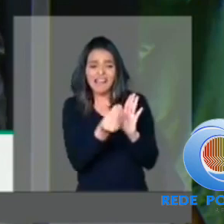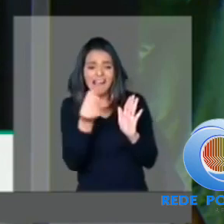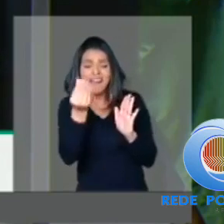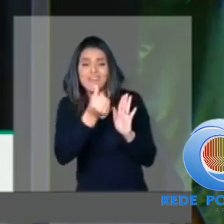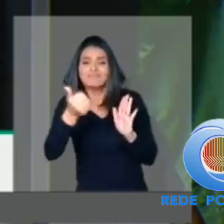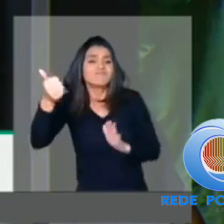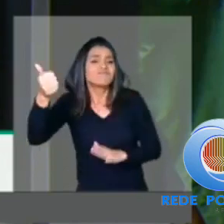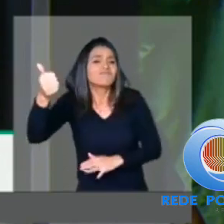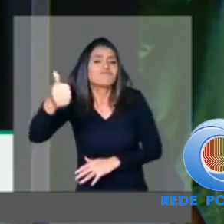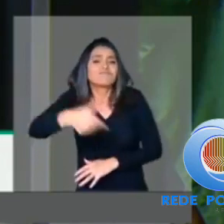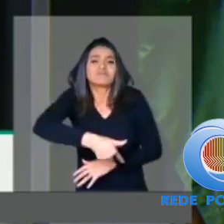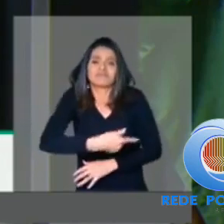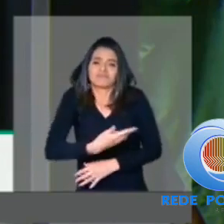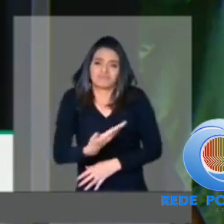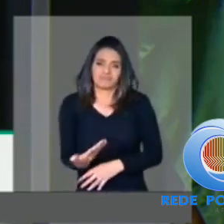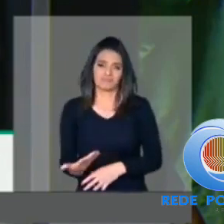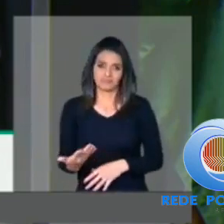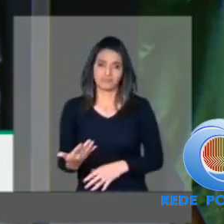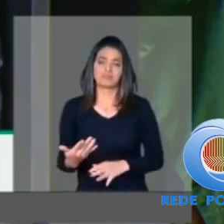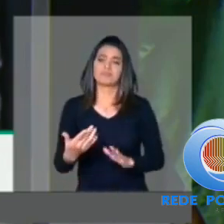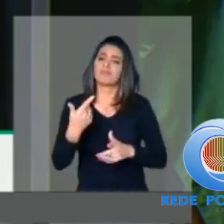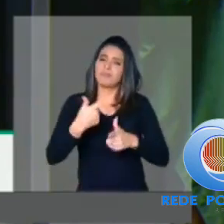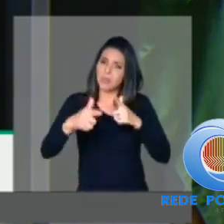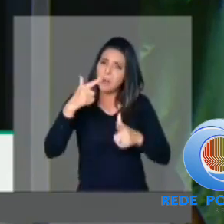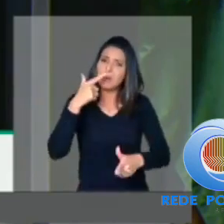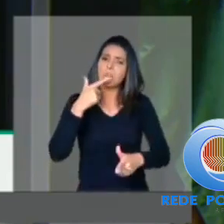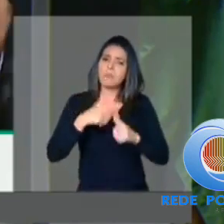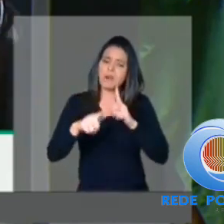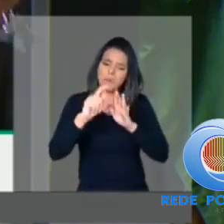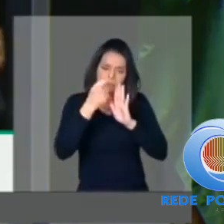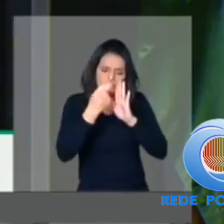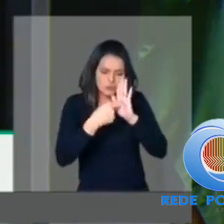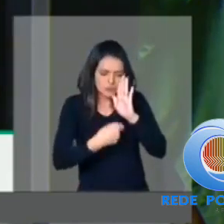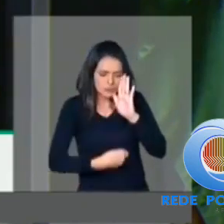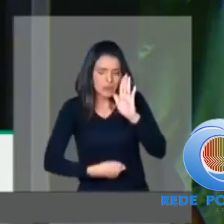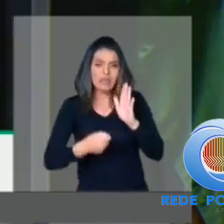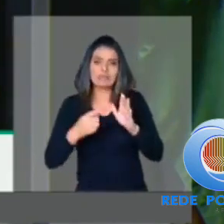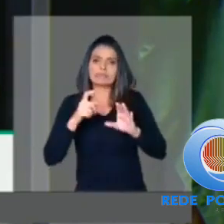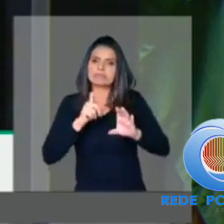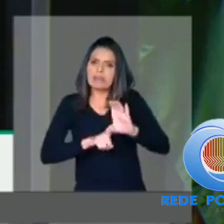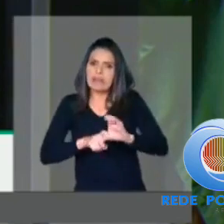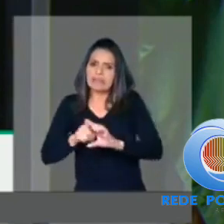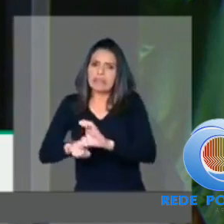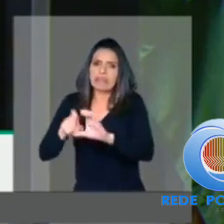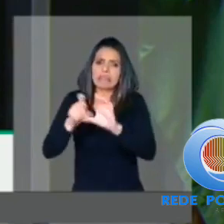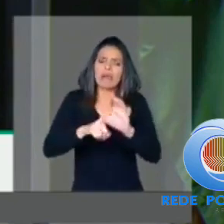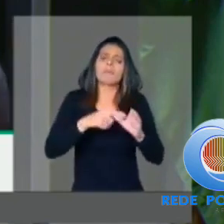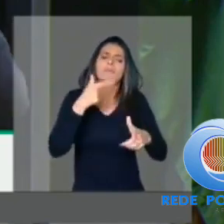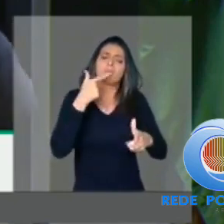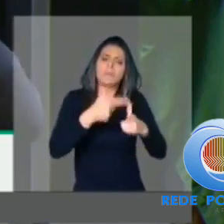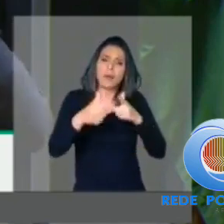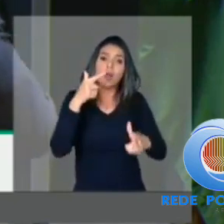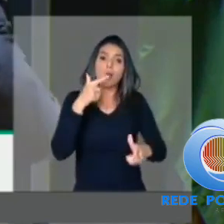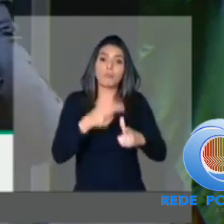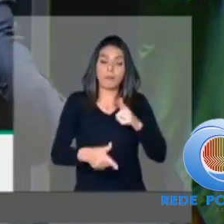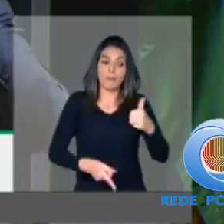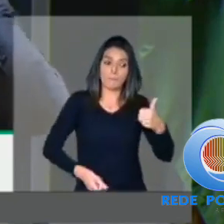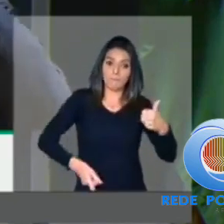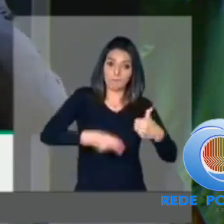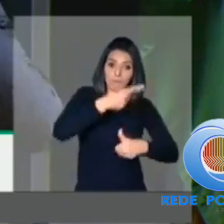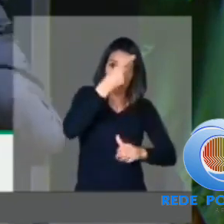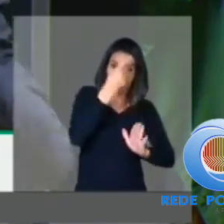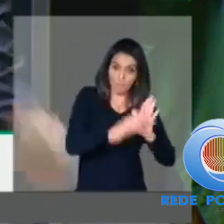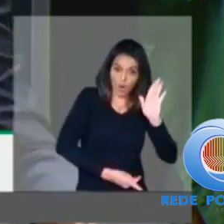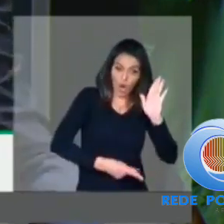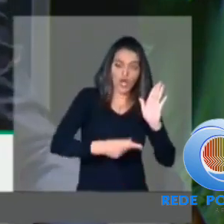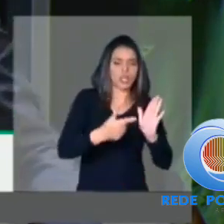muito inferior e tem muitos problemas que o projeto original não tinha. Por exemplo,